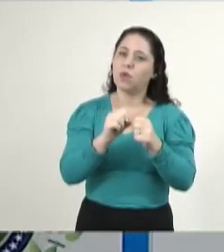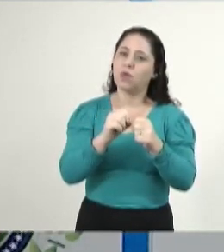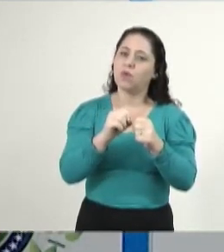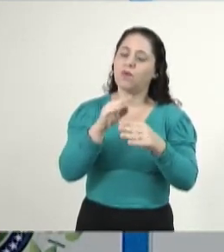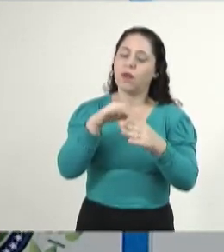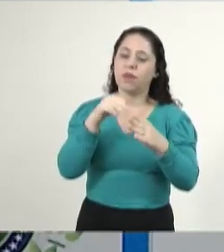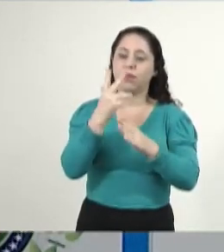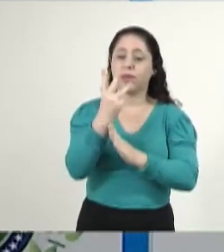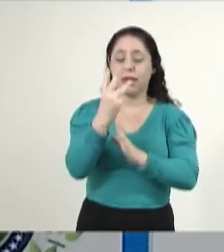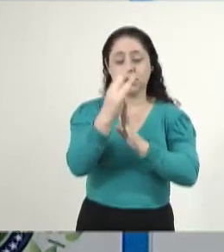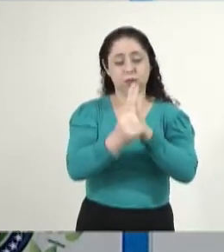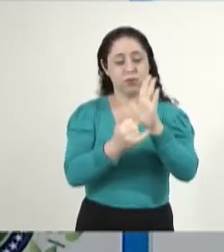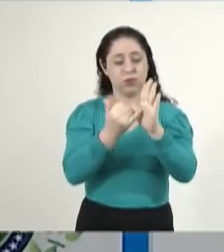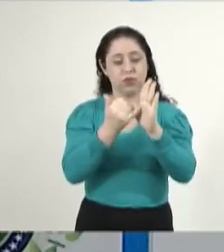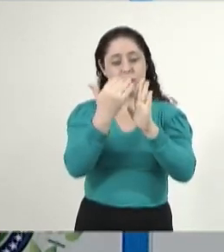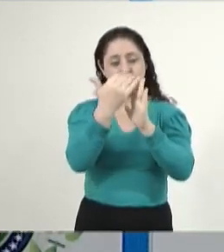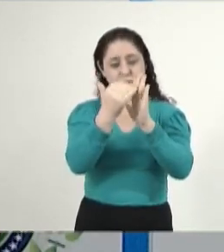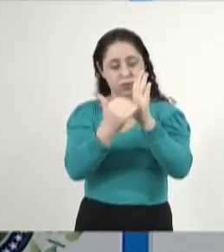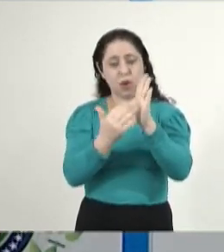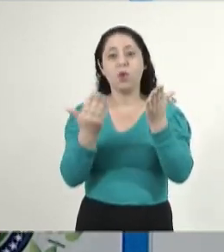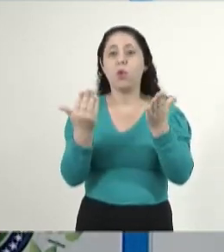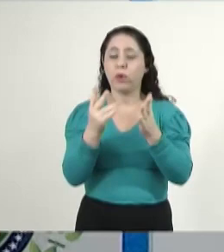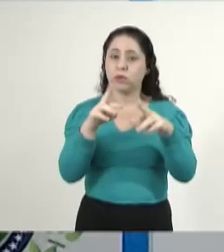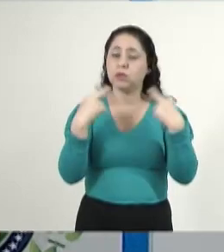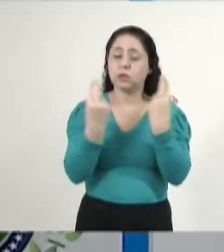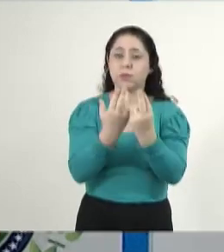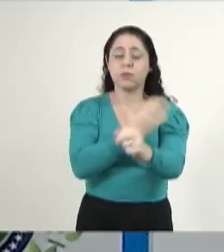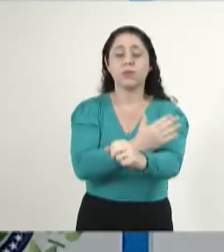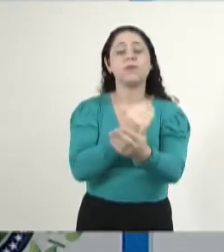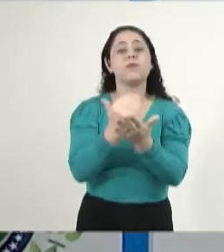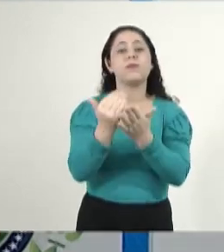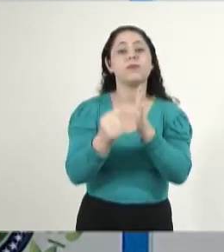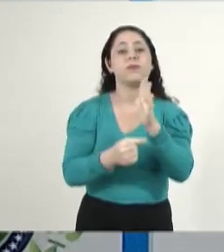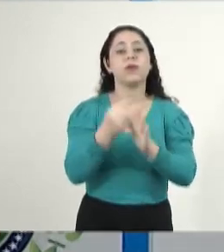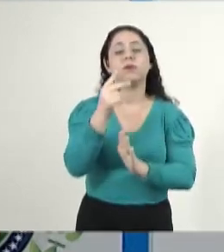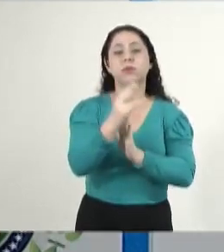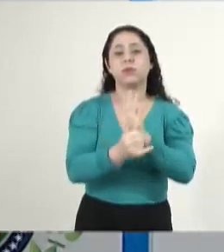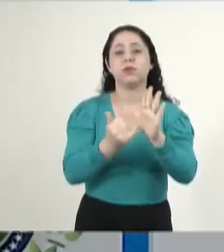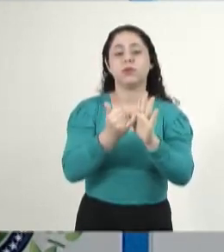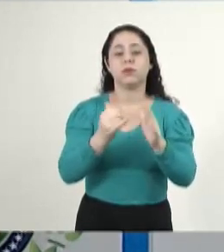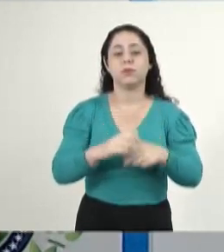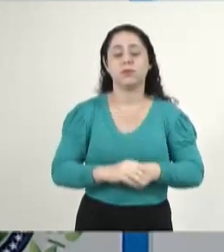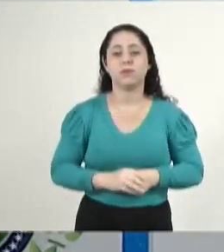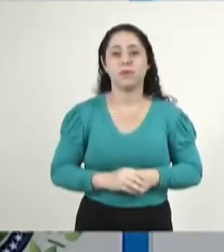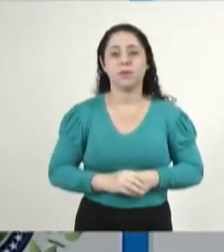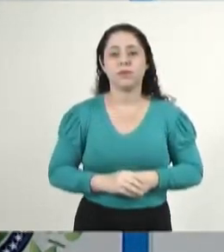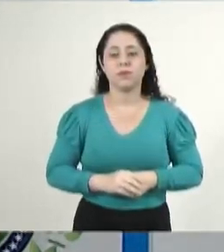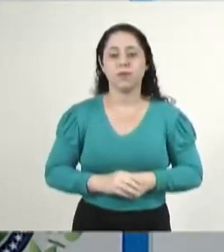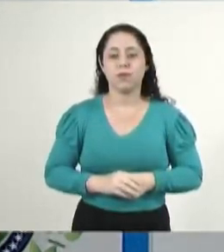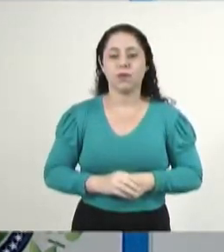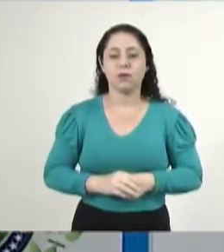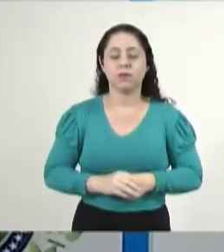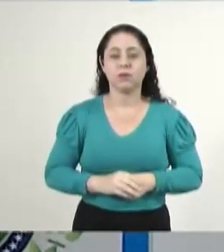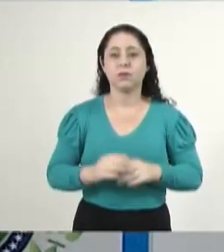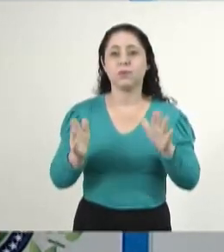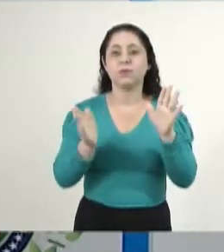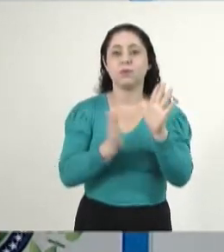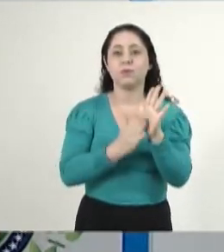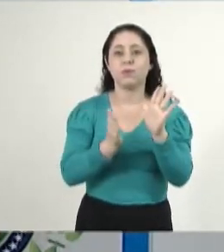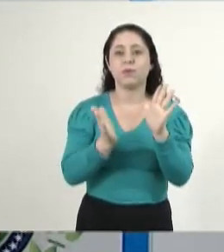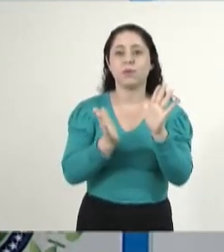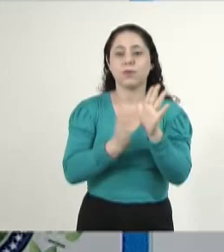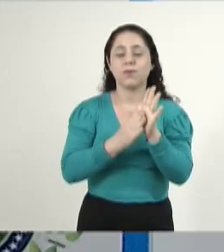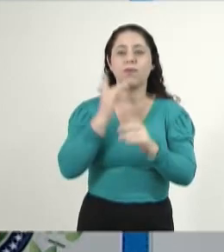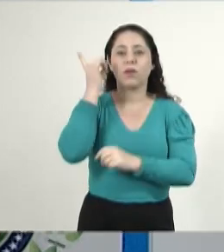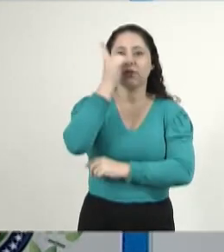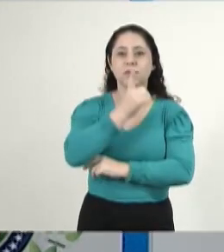sobre 3 projetos que estavam pautados para a sessão de hoje. Vamos começar então com o primeiro projeto apresentado, de autoria, aliás,